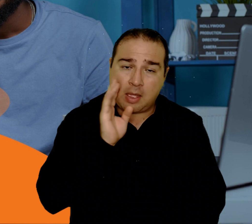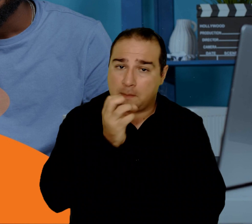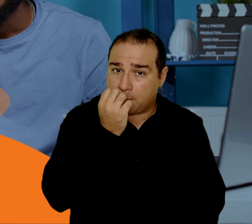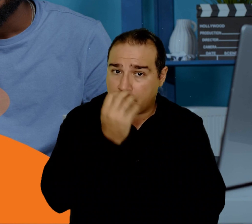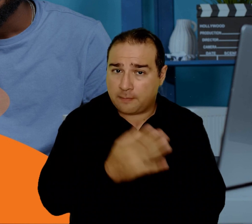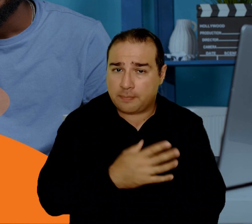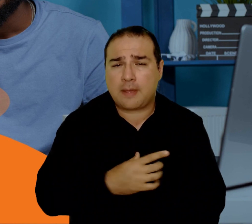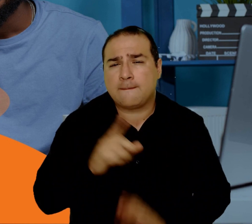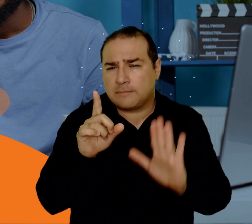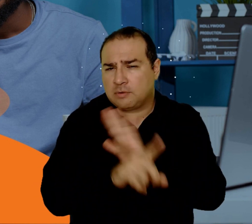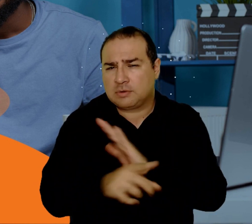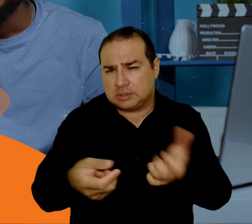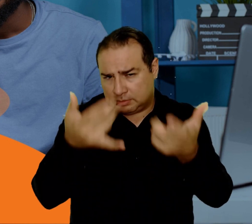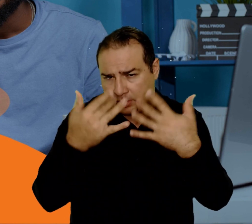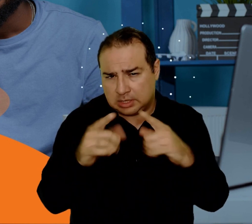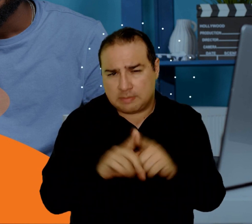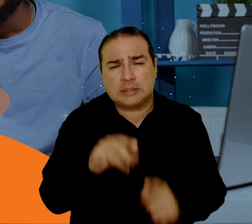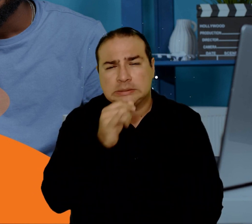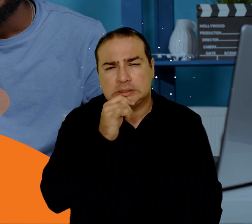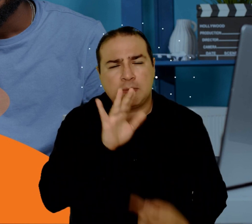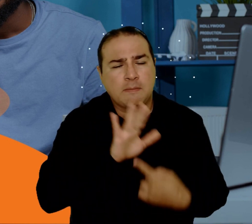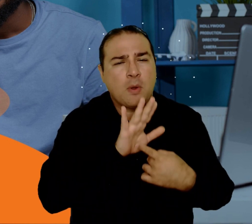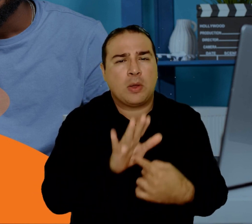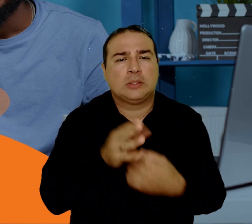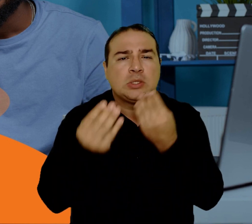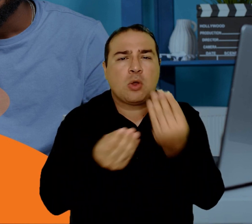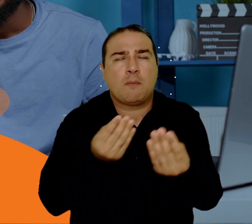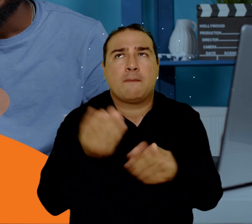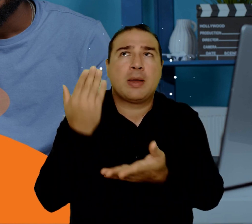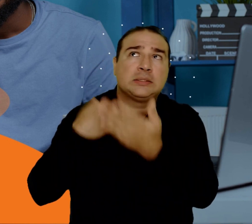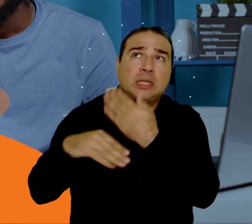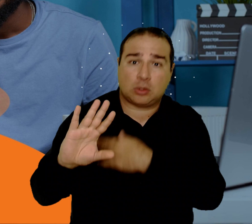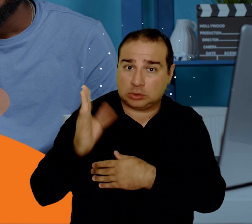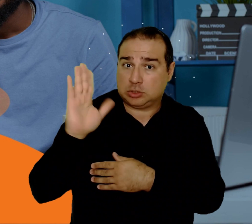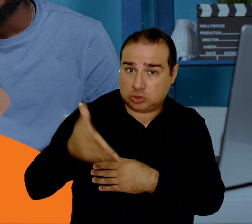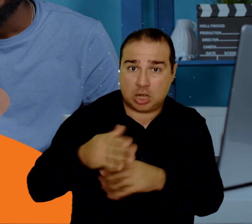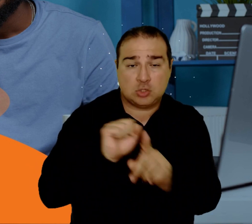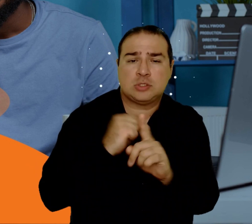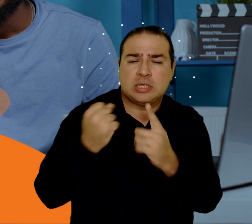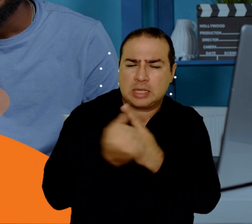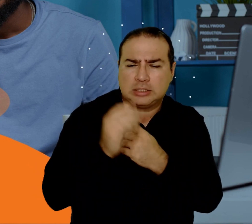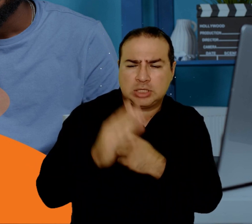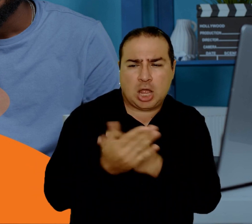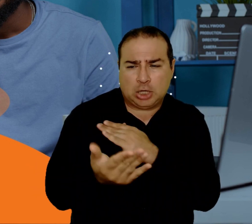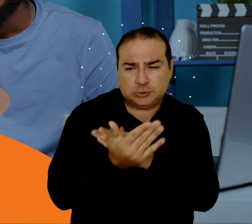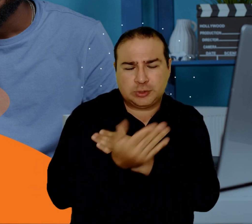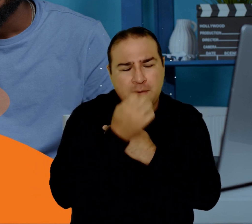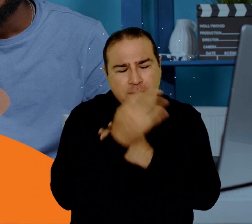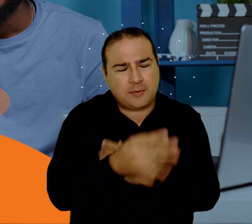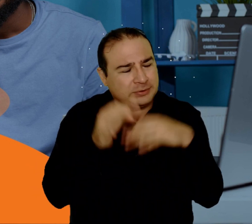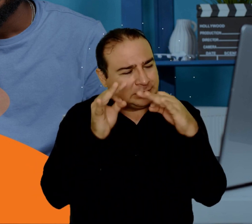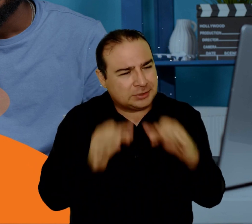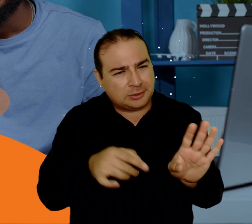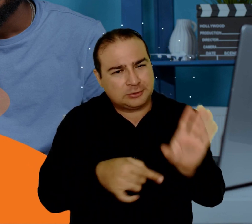Legal, Rodrigo. Eu gostaria que você desse alguns exemplos de casos que mostram como a sociedade se